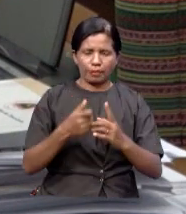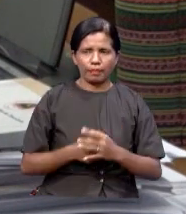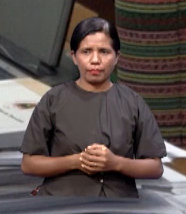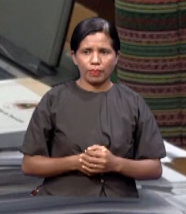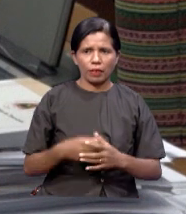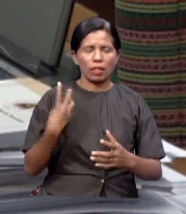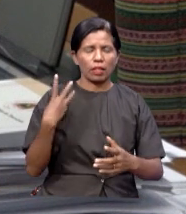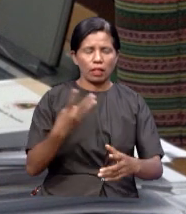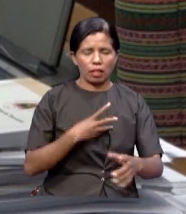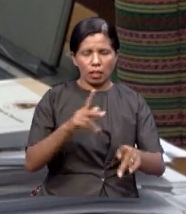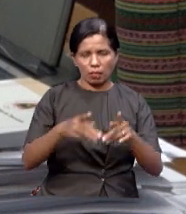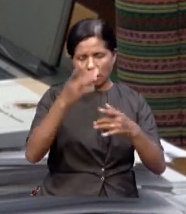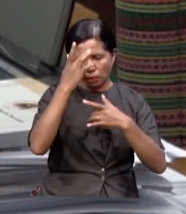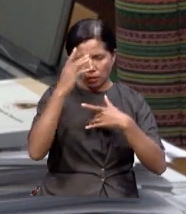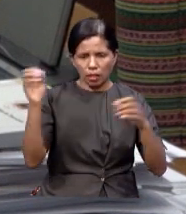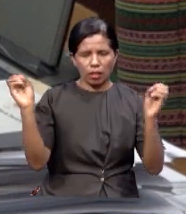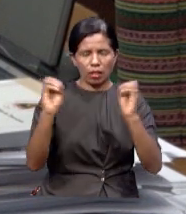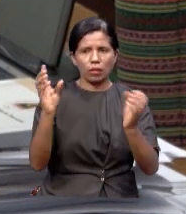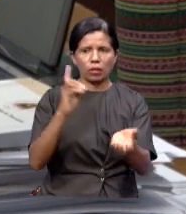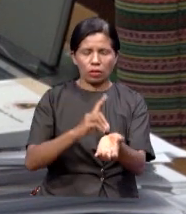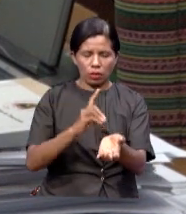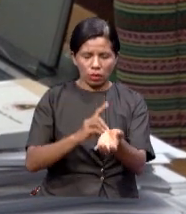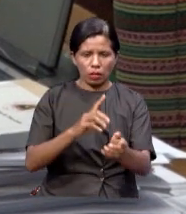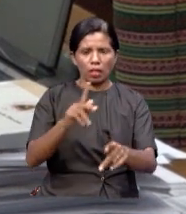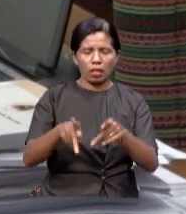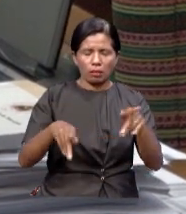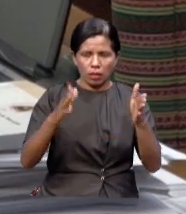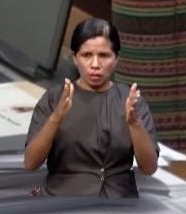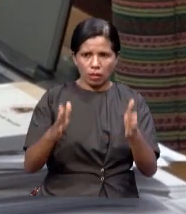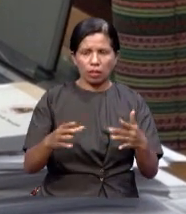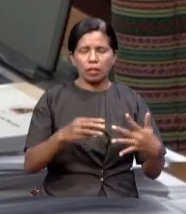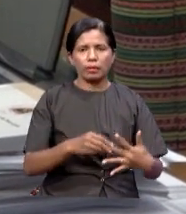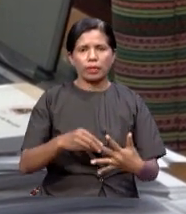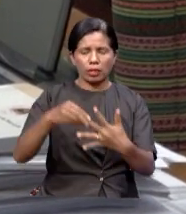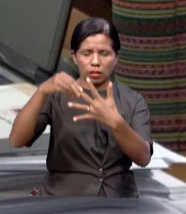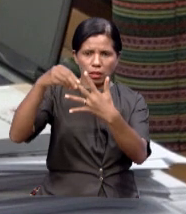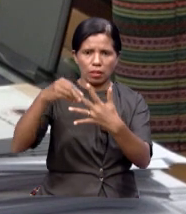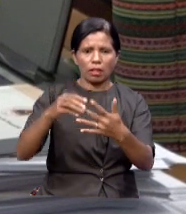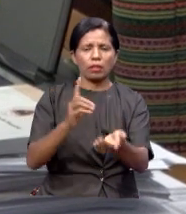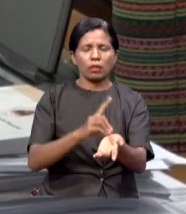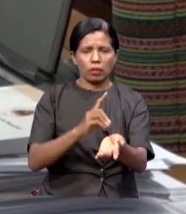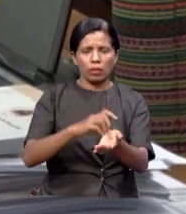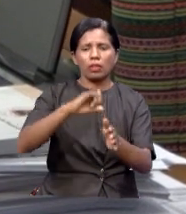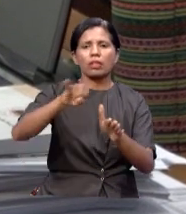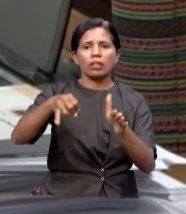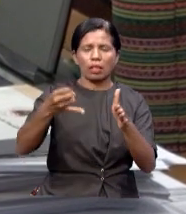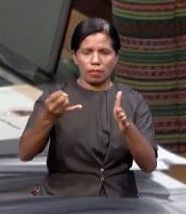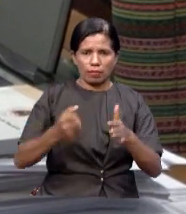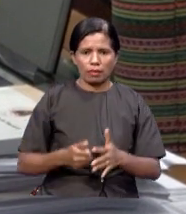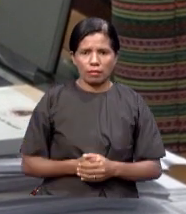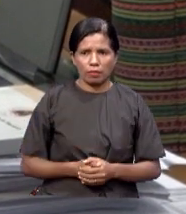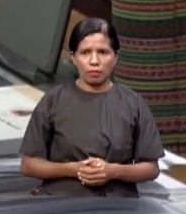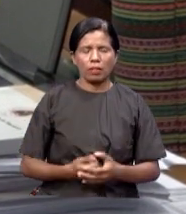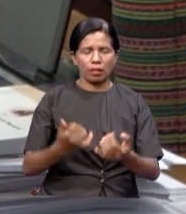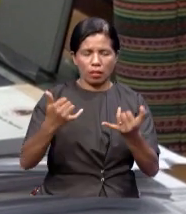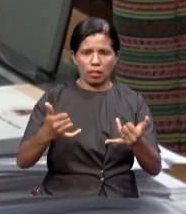e tenha paciente Sira lá os doutor na vez que profissional duni especialista para operação mas vez doutor geral e da